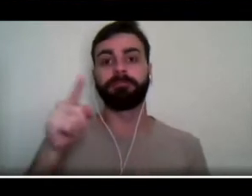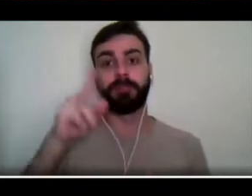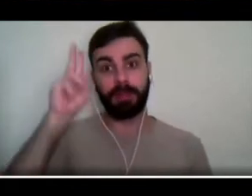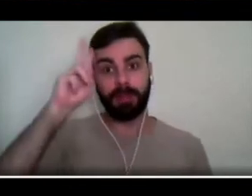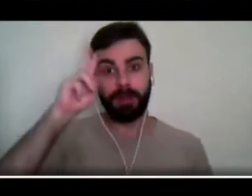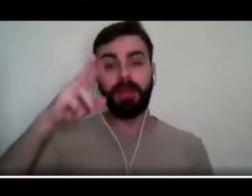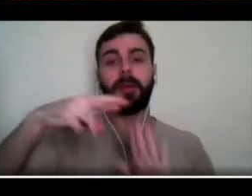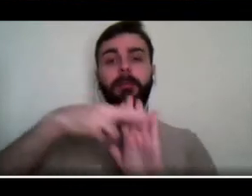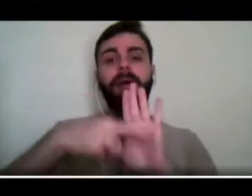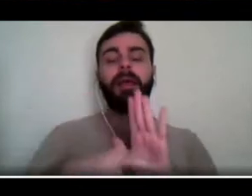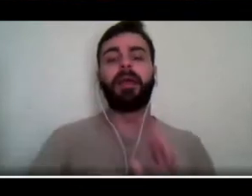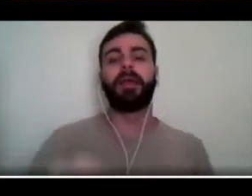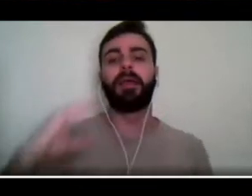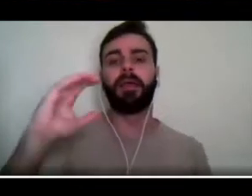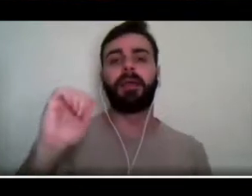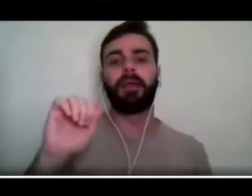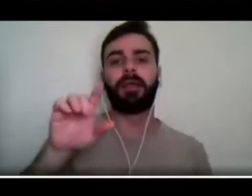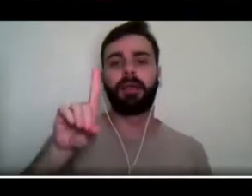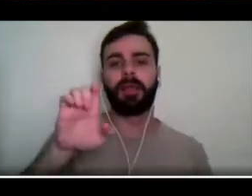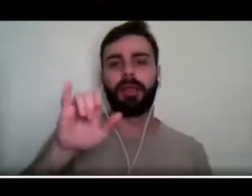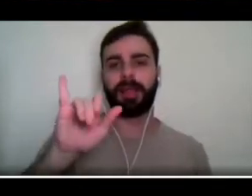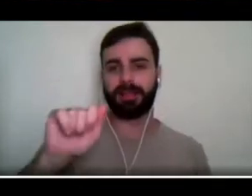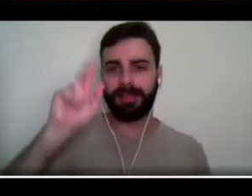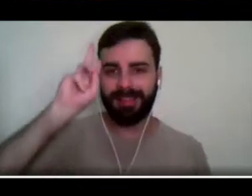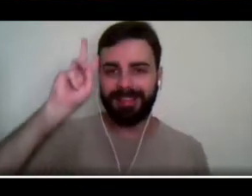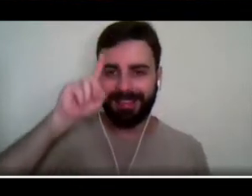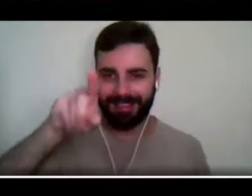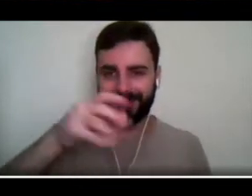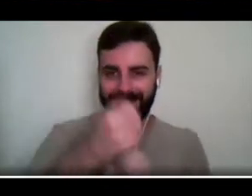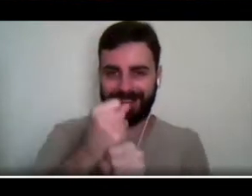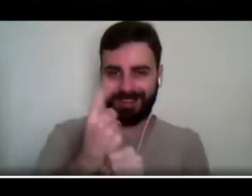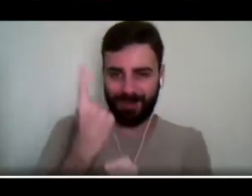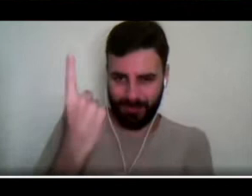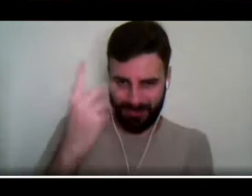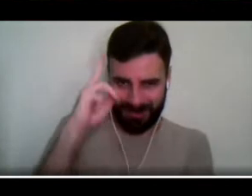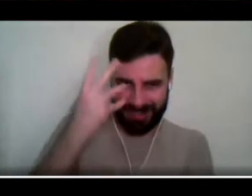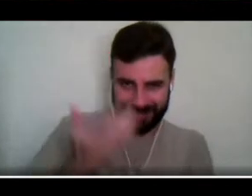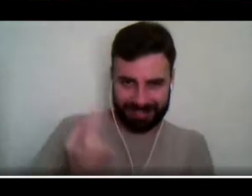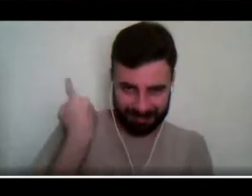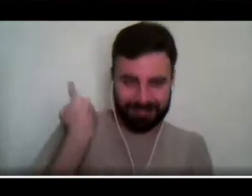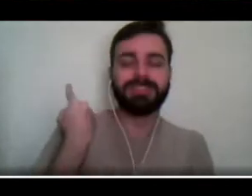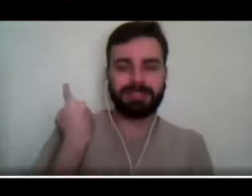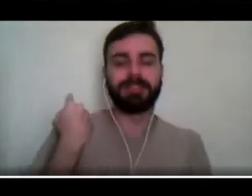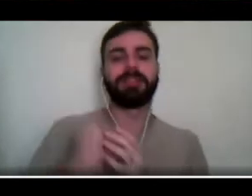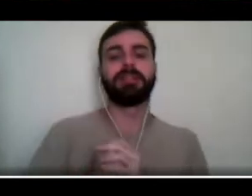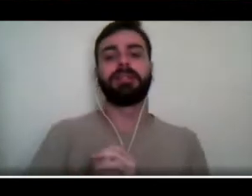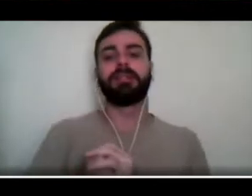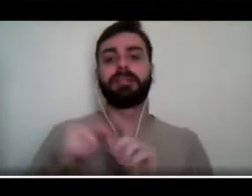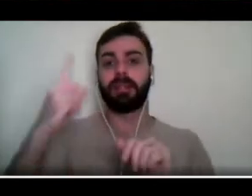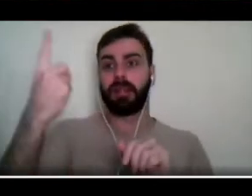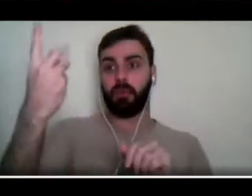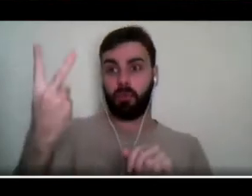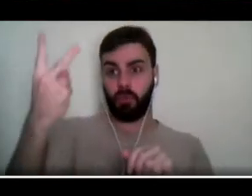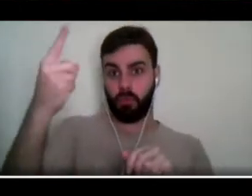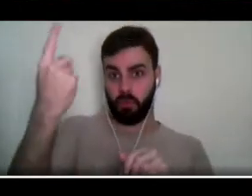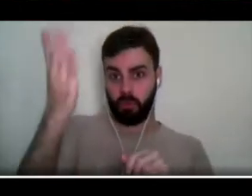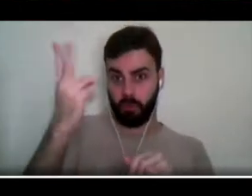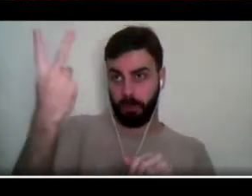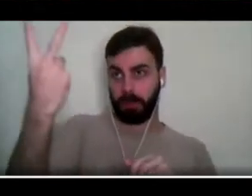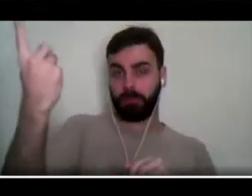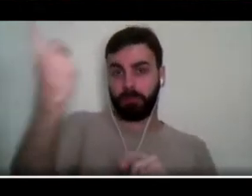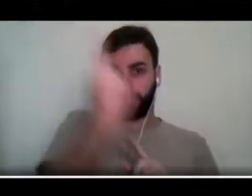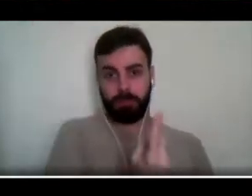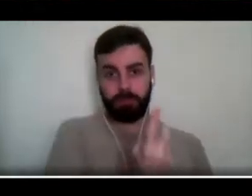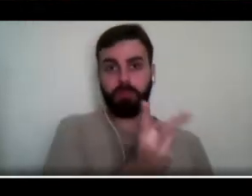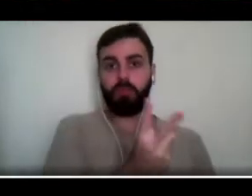a meio dessa coisa toda aqui dentro, né? 9 metros ao quadrado por segundo ao